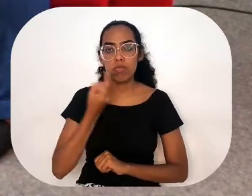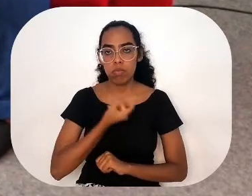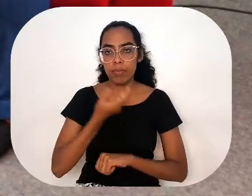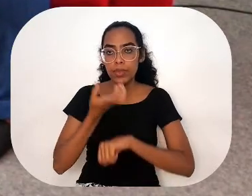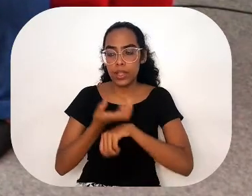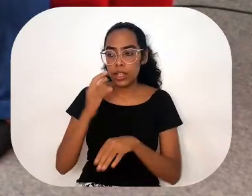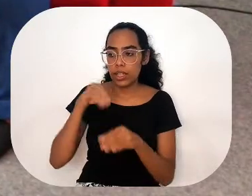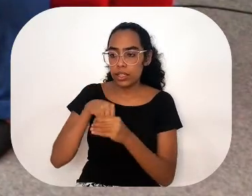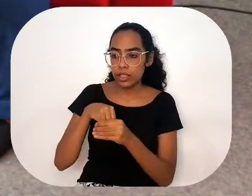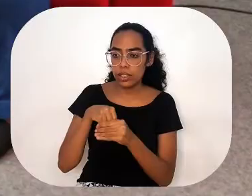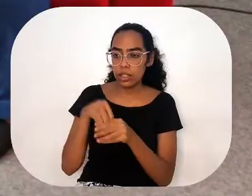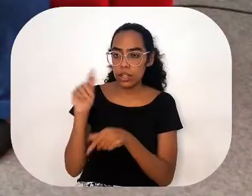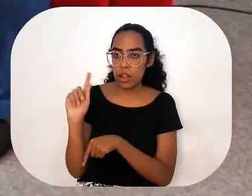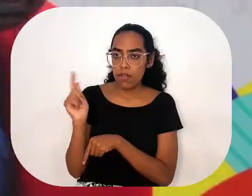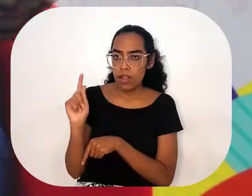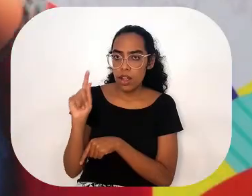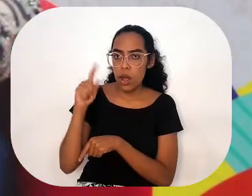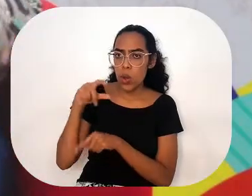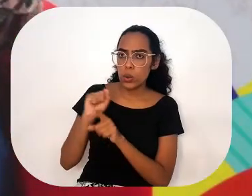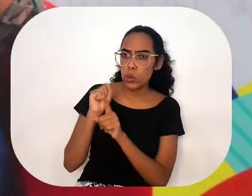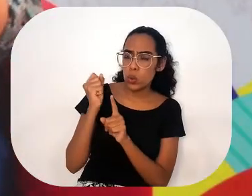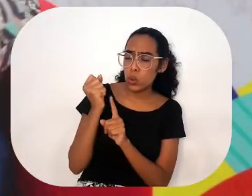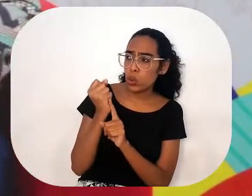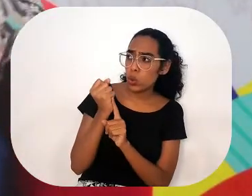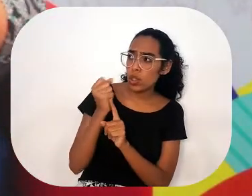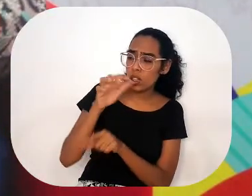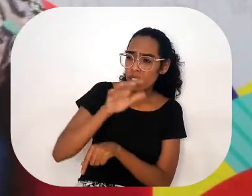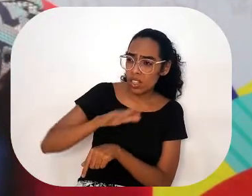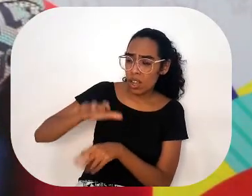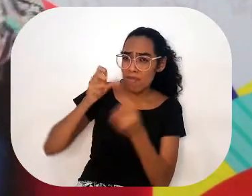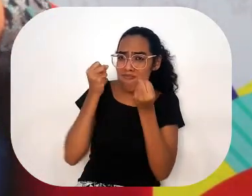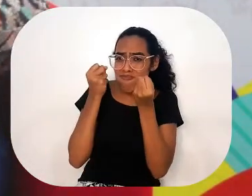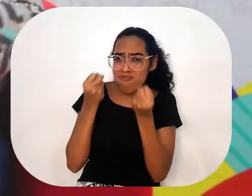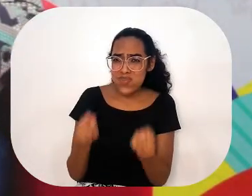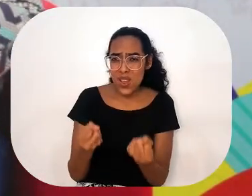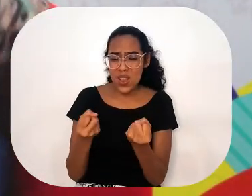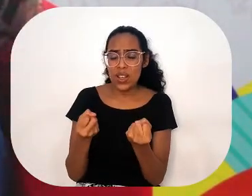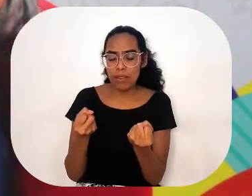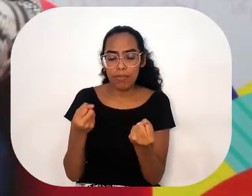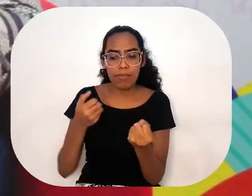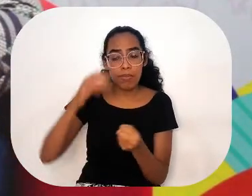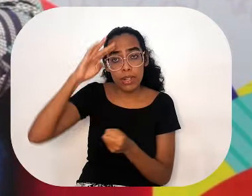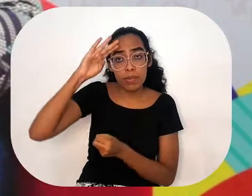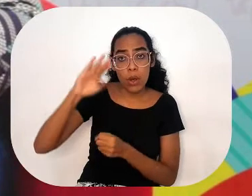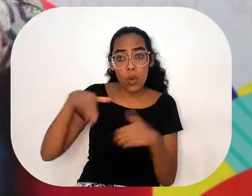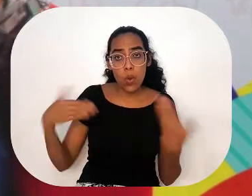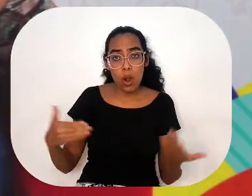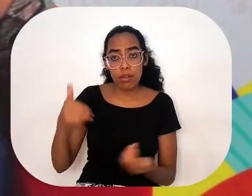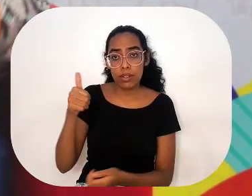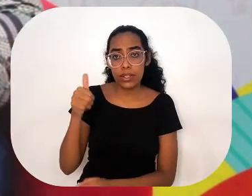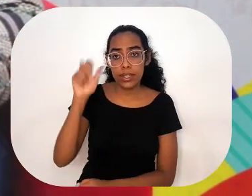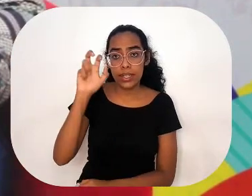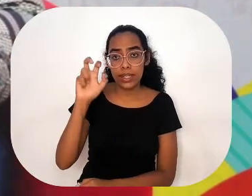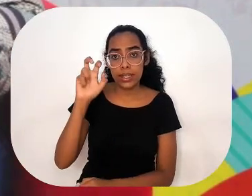da geografia né o sol inclemente tô o peso que vai ter na narrativa principalmente no